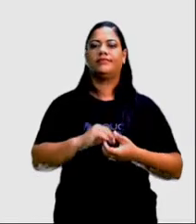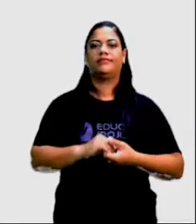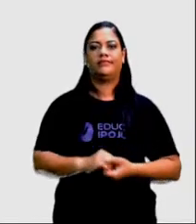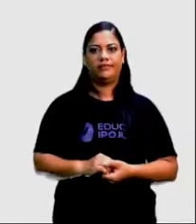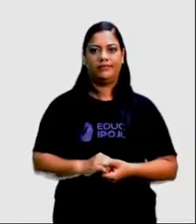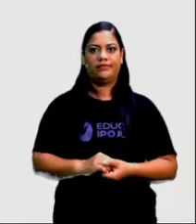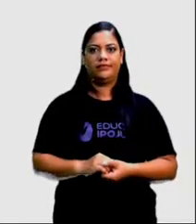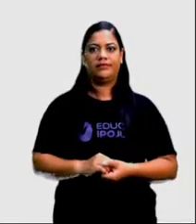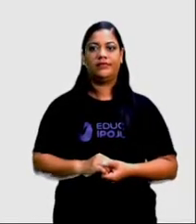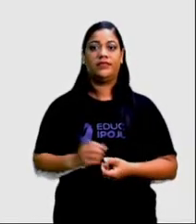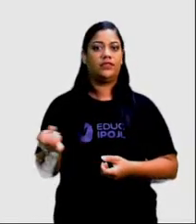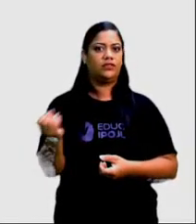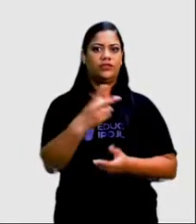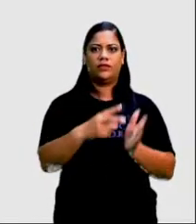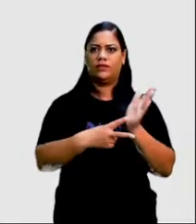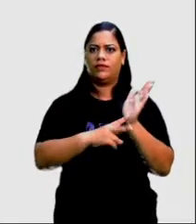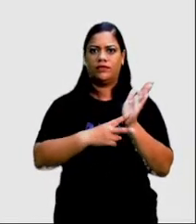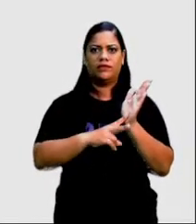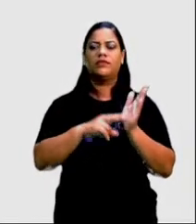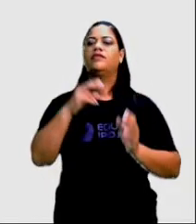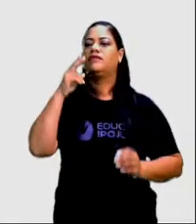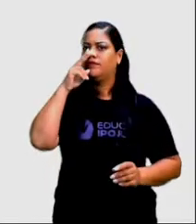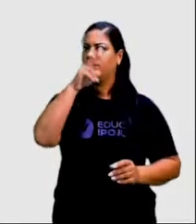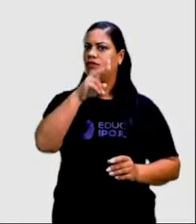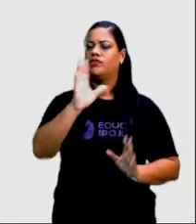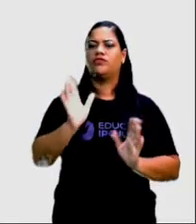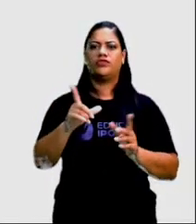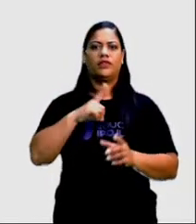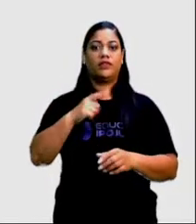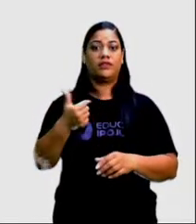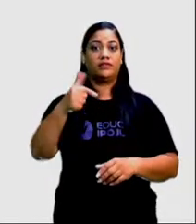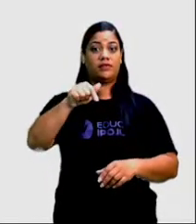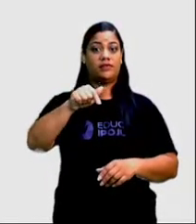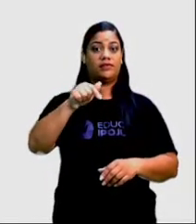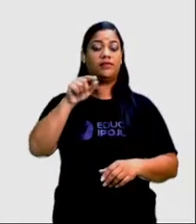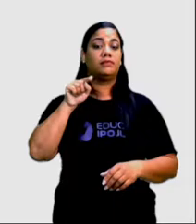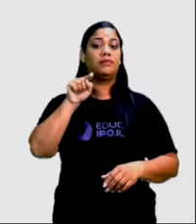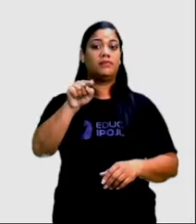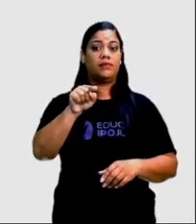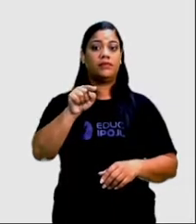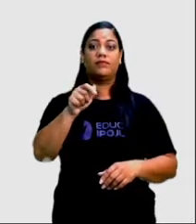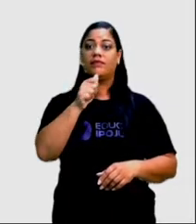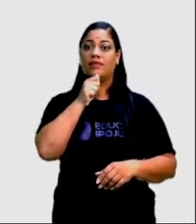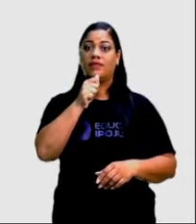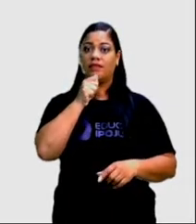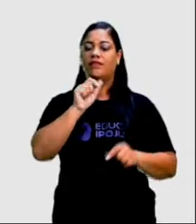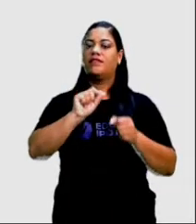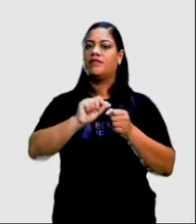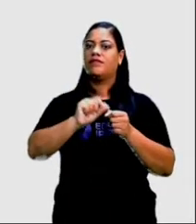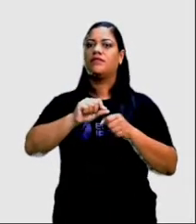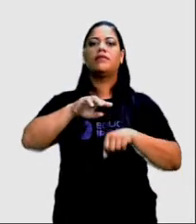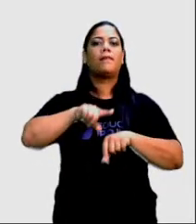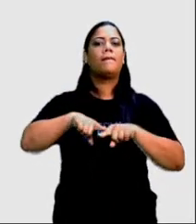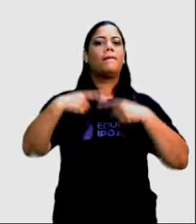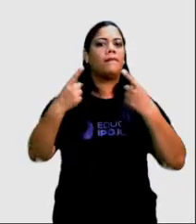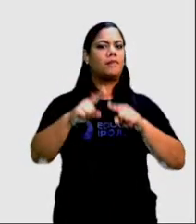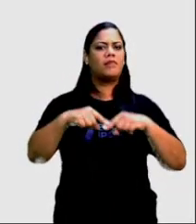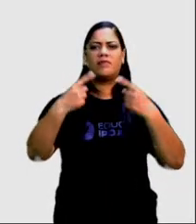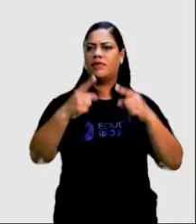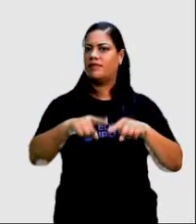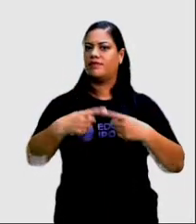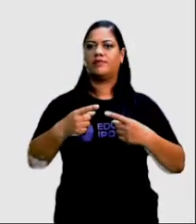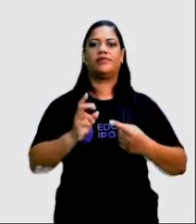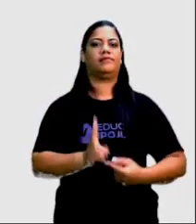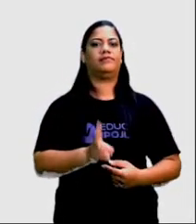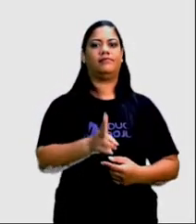de criação de novos sindicatos é forte. Já existem 17 mil sindicatos e ainda está se criando mais e mais a cada